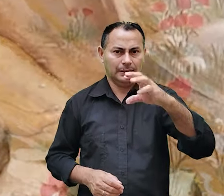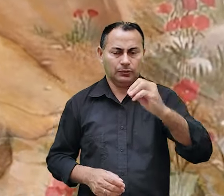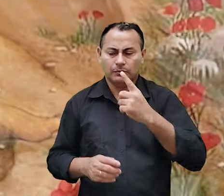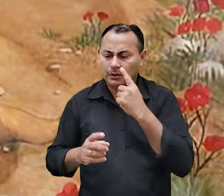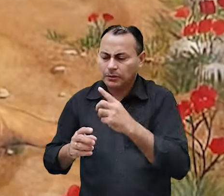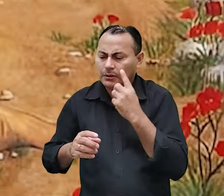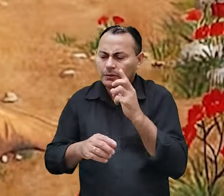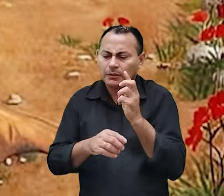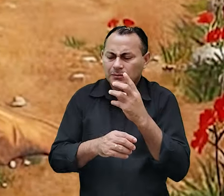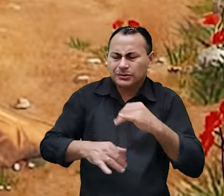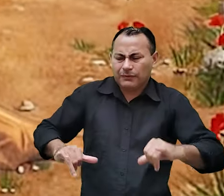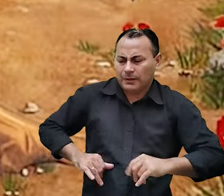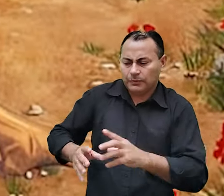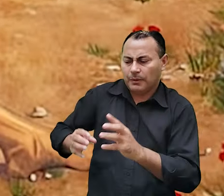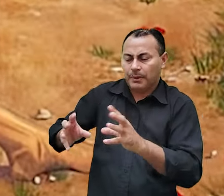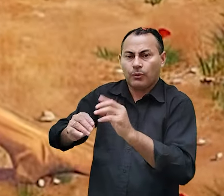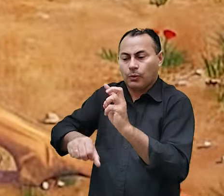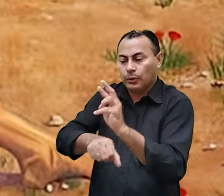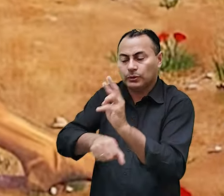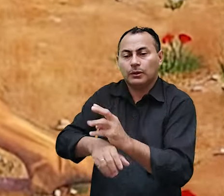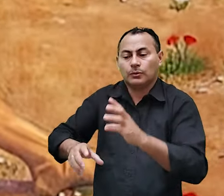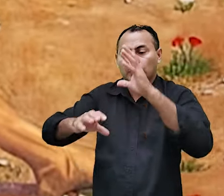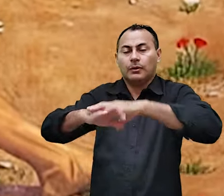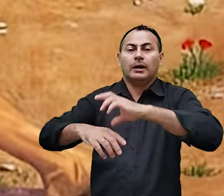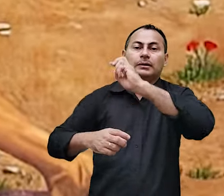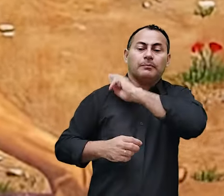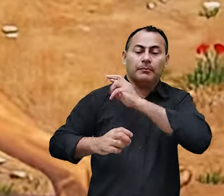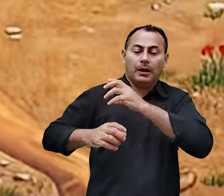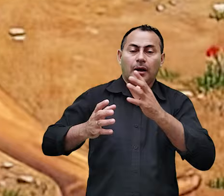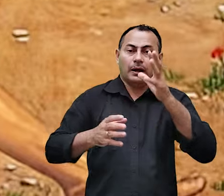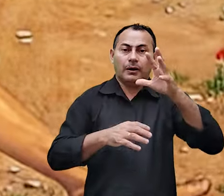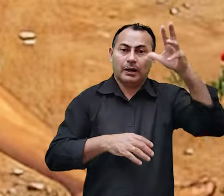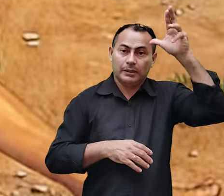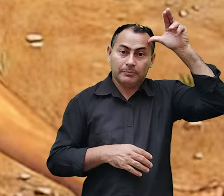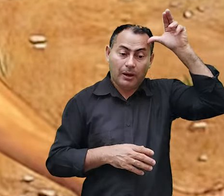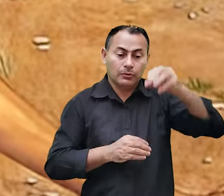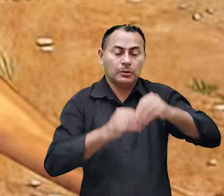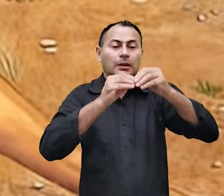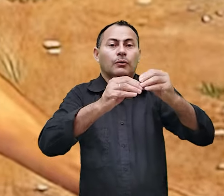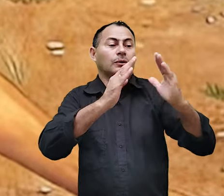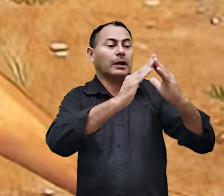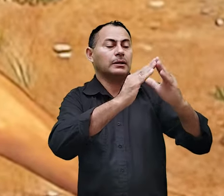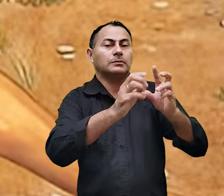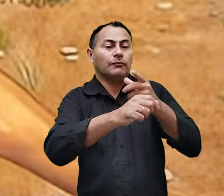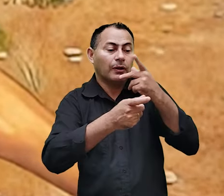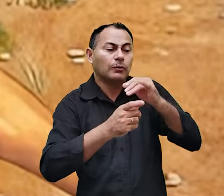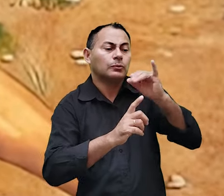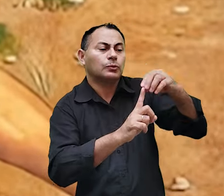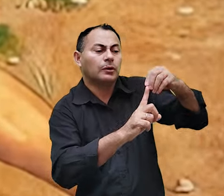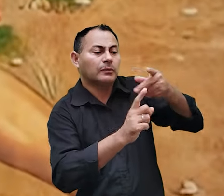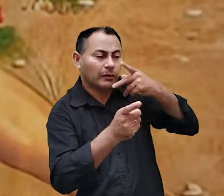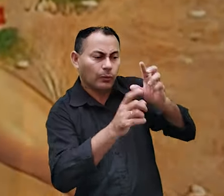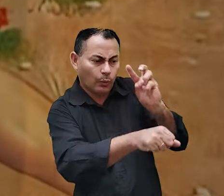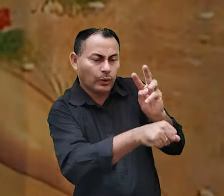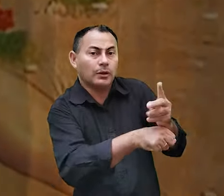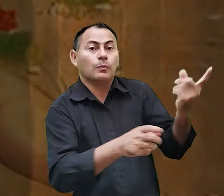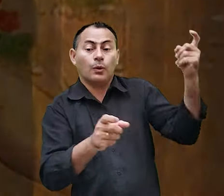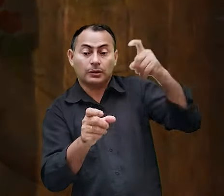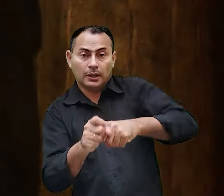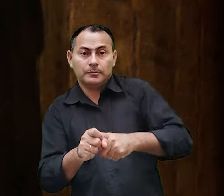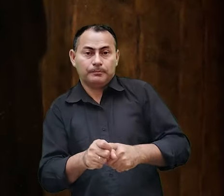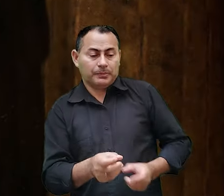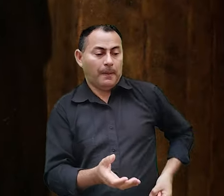ali. Ele cuidou dos ferimentos do homem, colocou-o sobre o seu animal, levou-o a uma hospedaria e disse ao dono: "Cuide